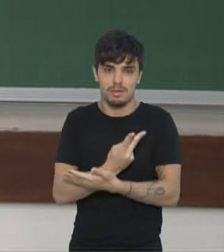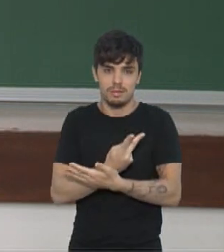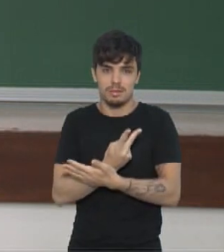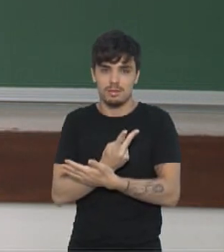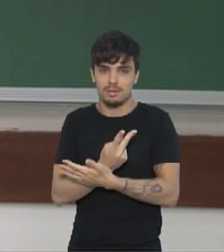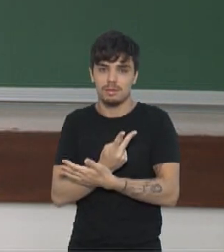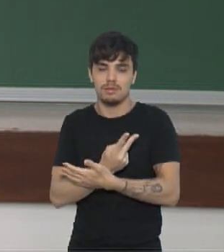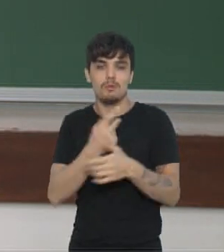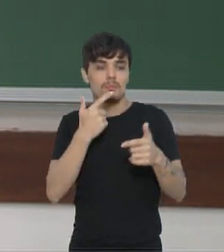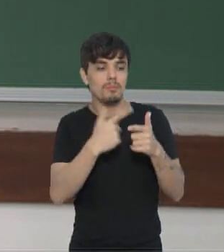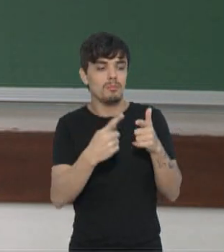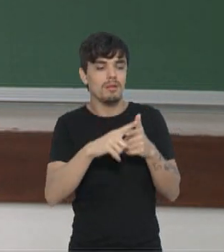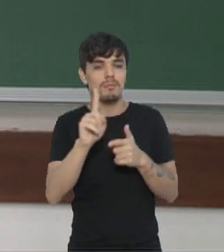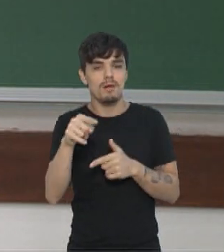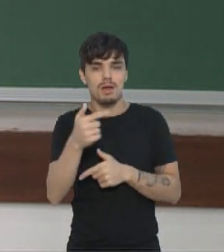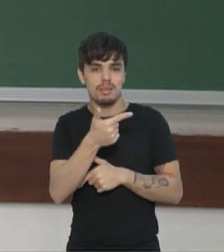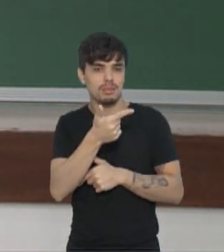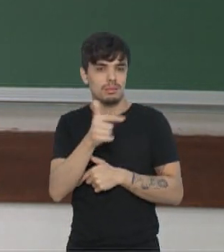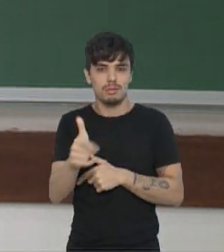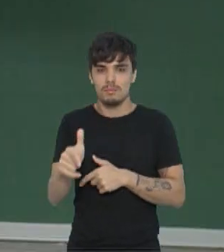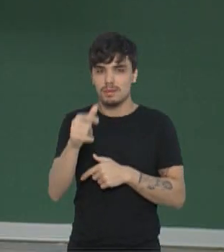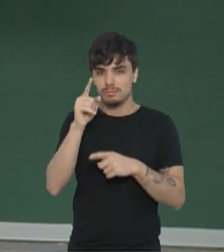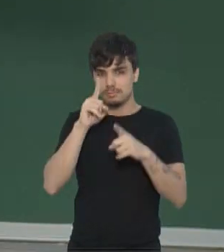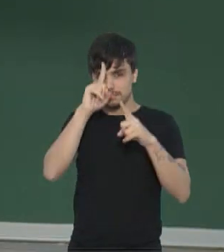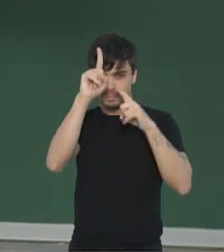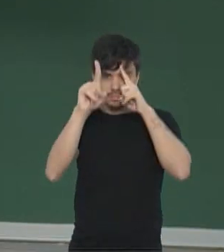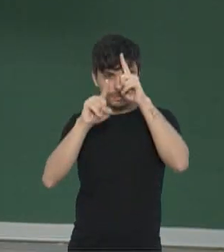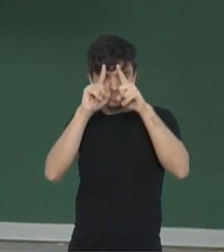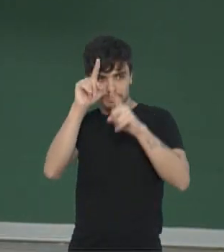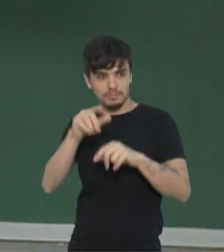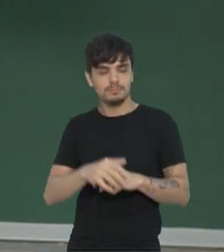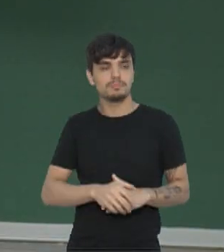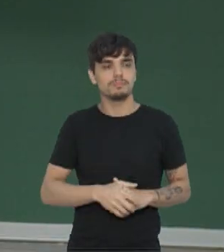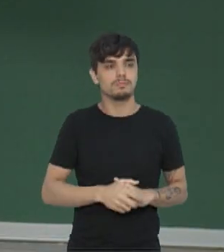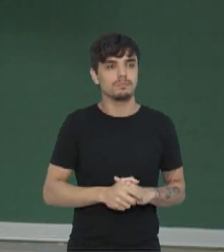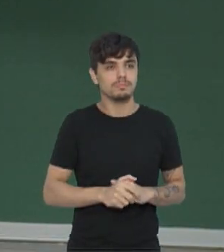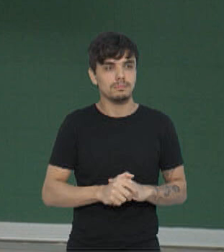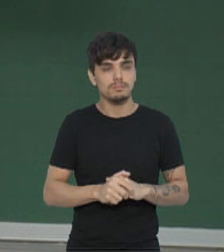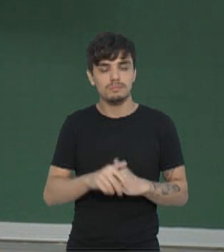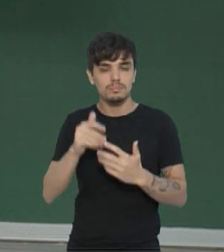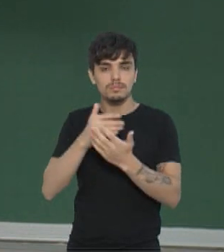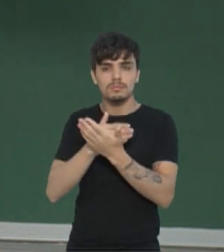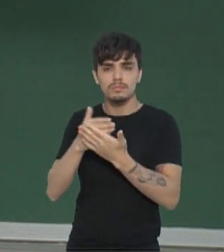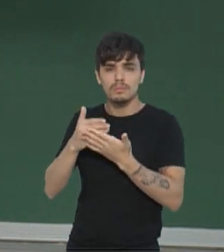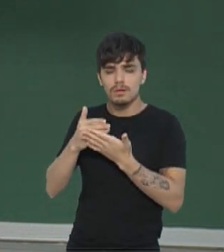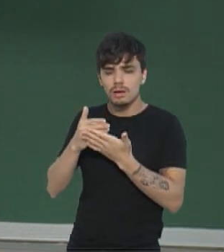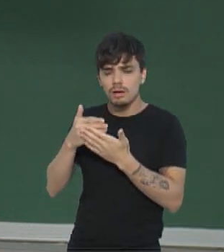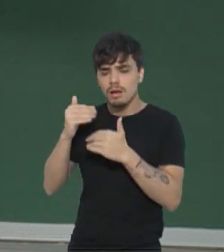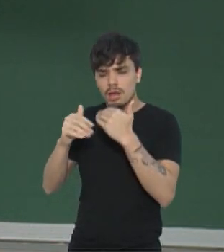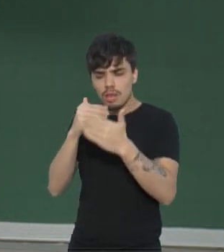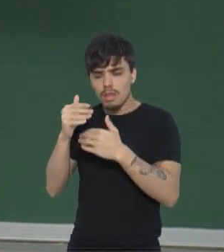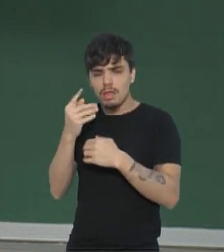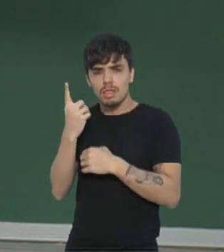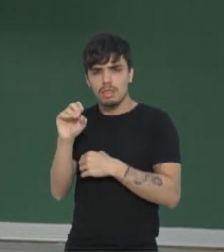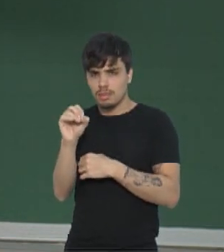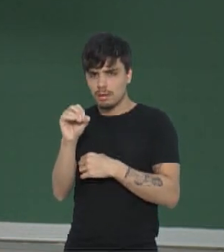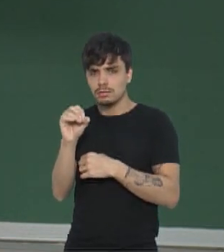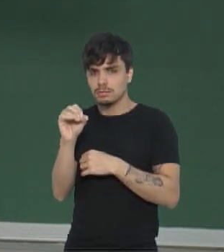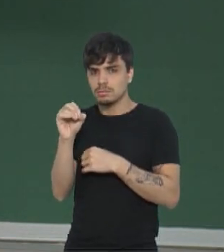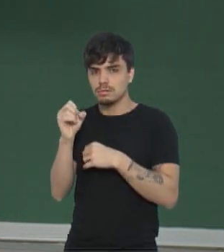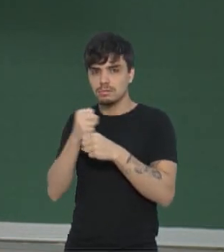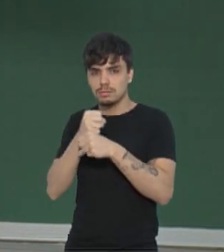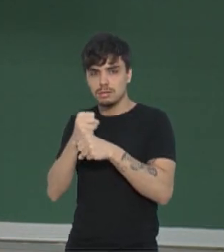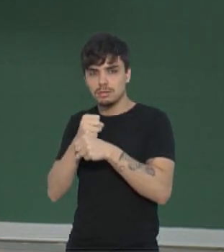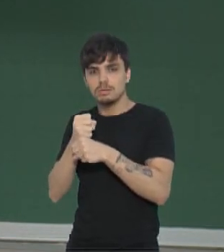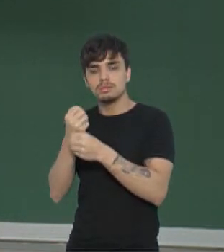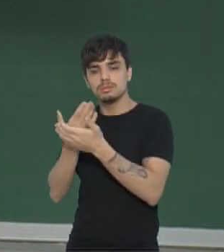não ter ideias. Então vejamos. Ele passou mais 10 anos estudando a órbita de